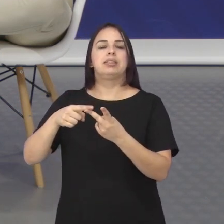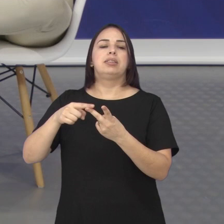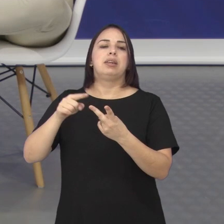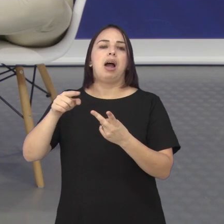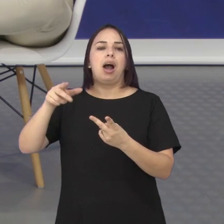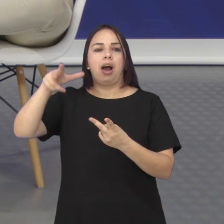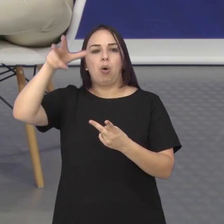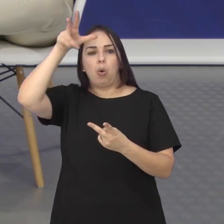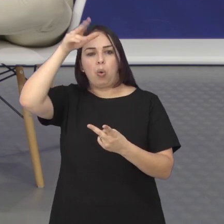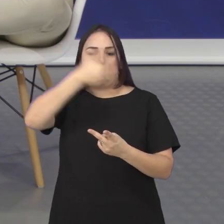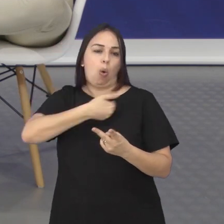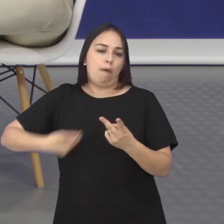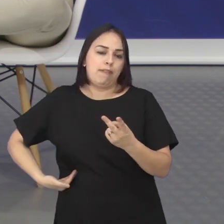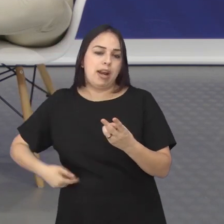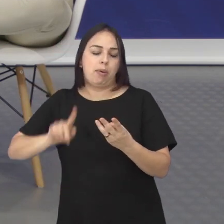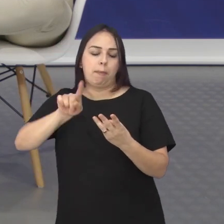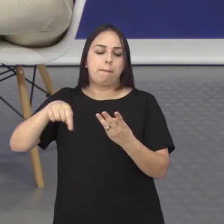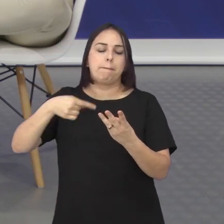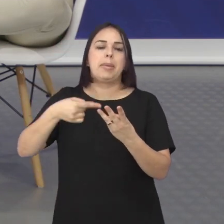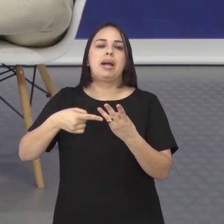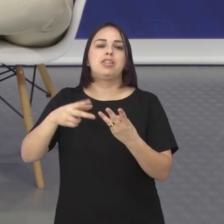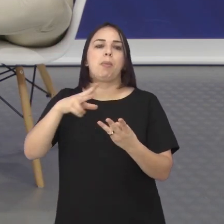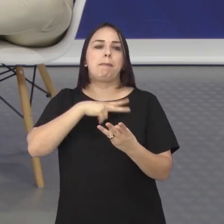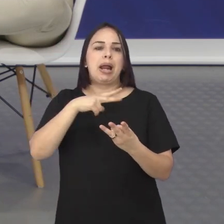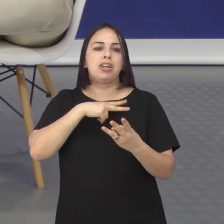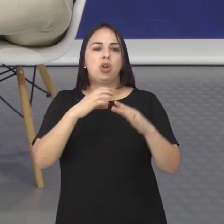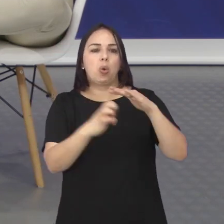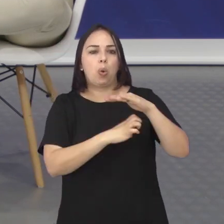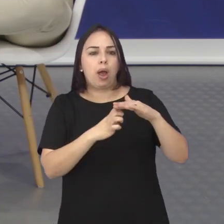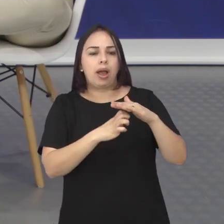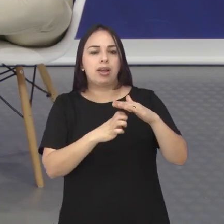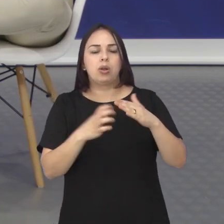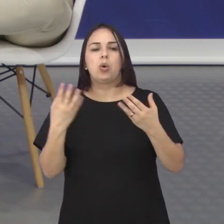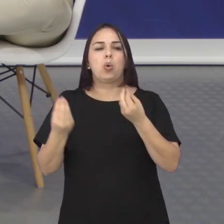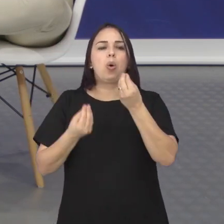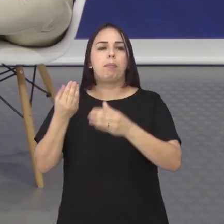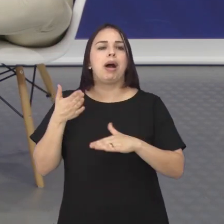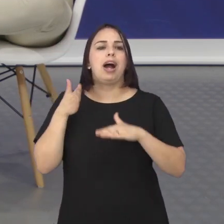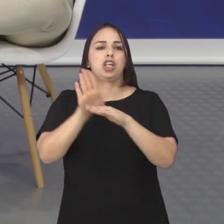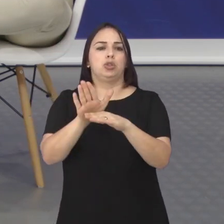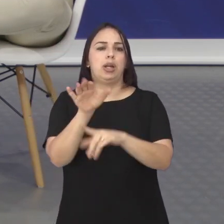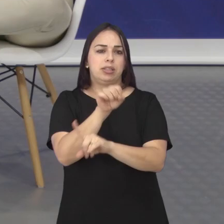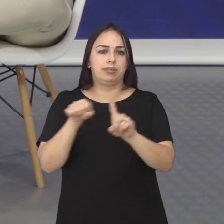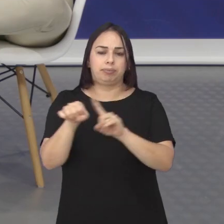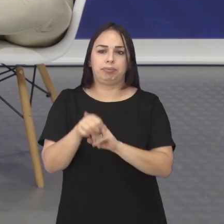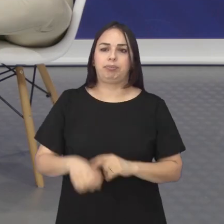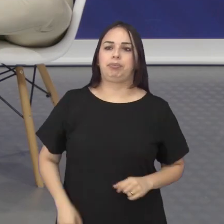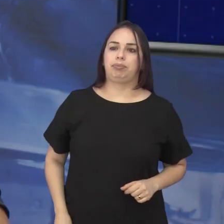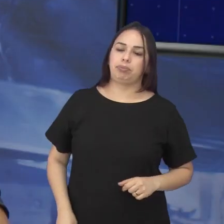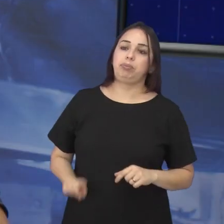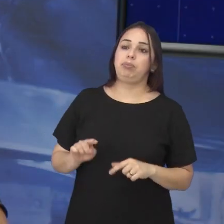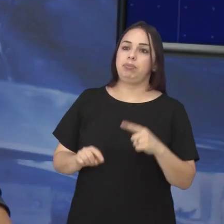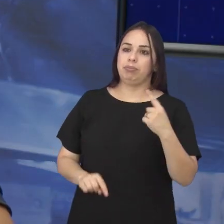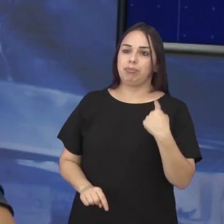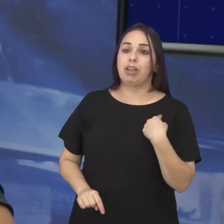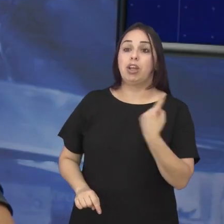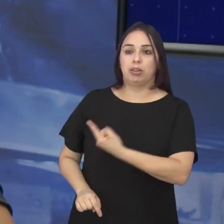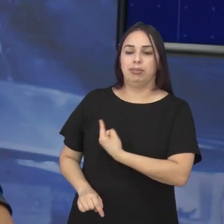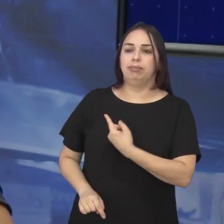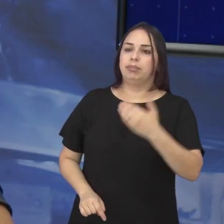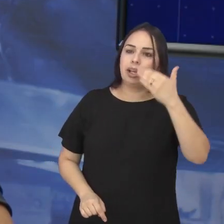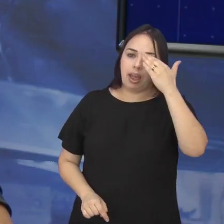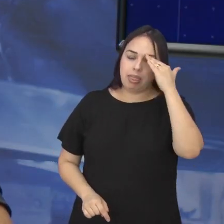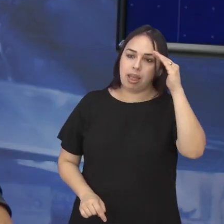mas a iniciativa privada também, pode contribuir para atender essas novas demandas? A gente entende